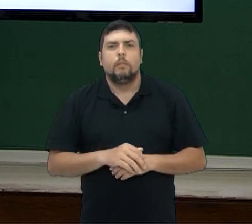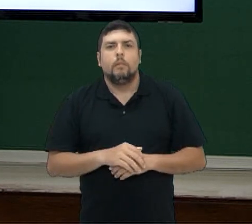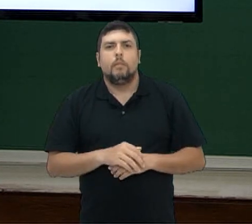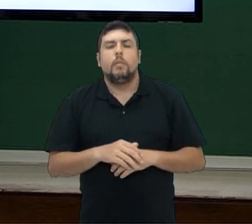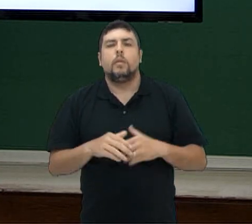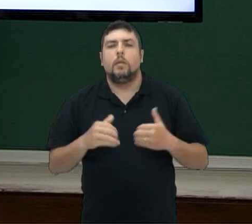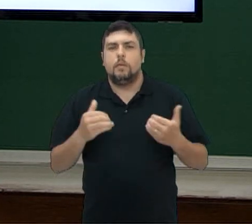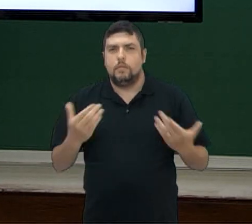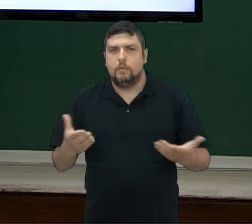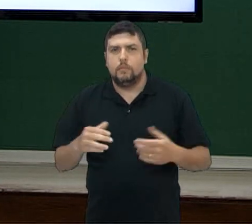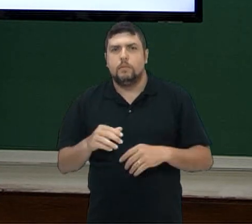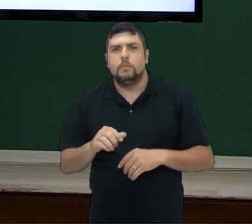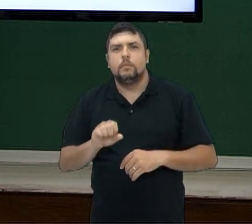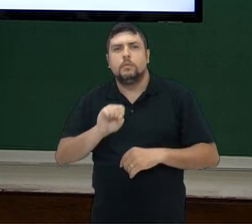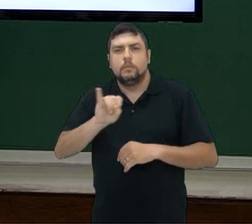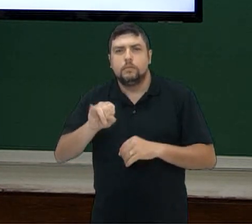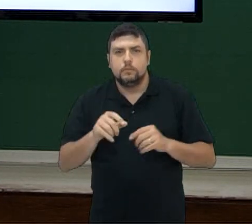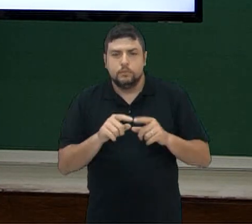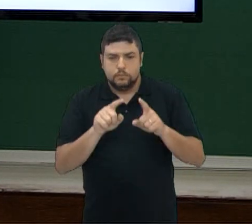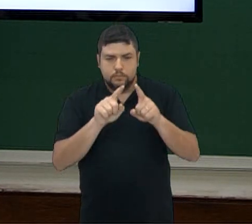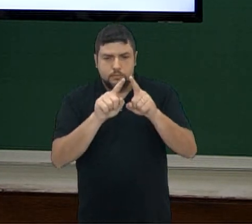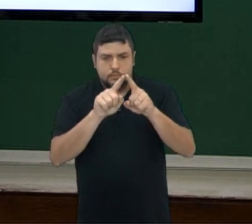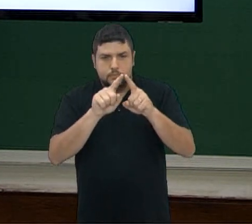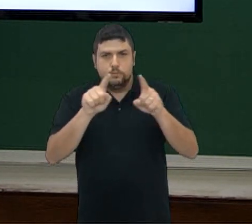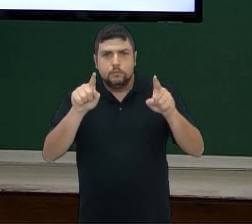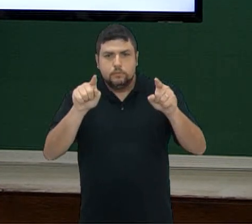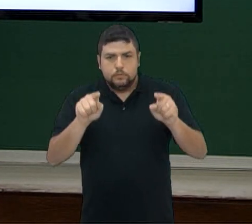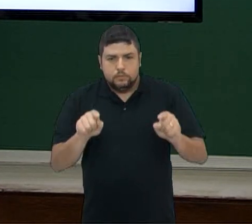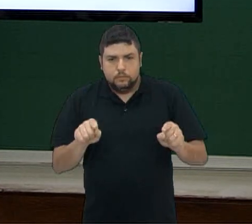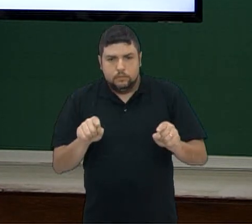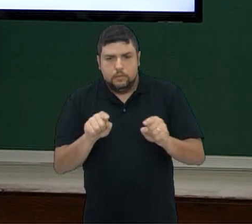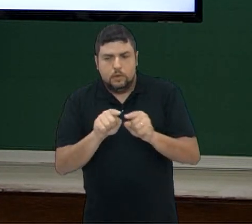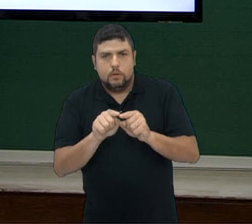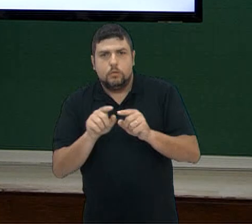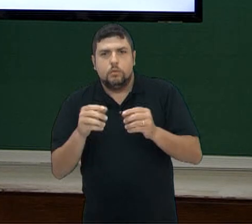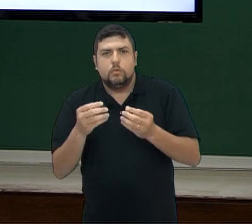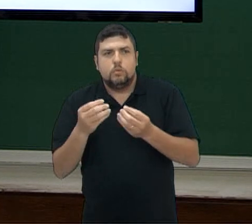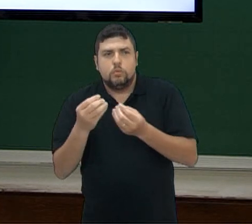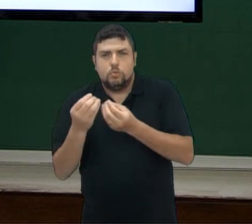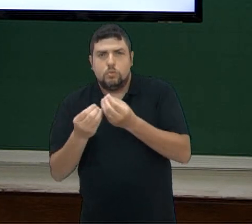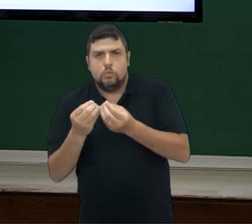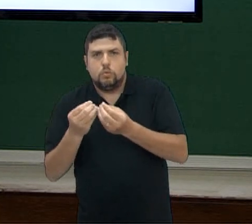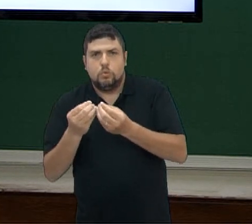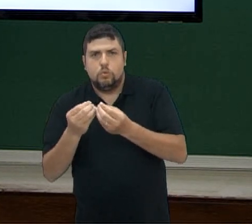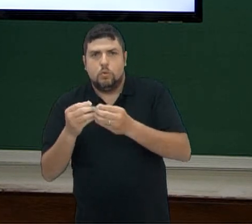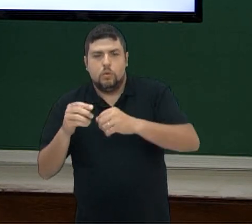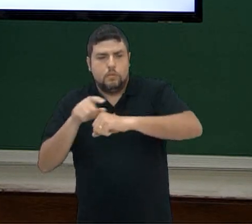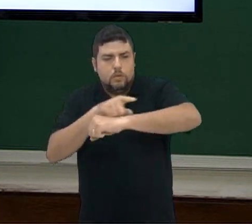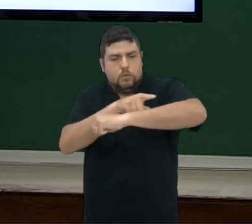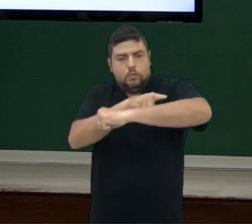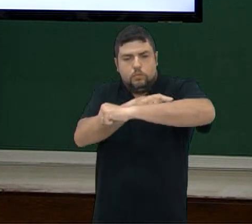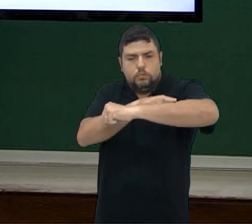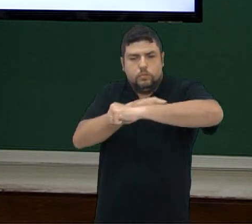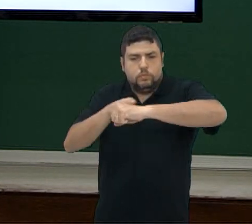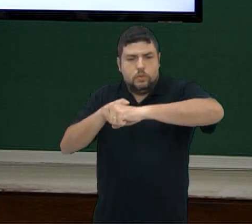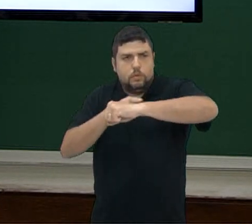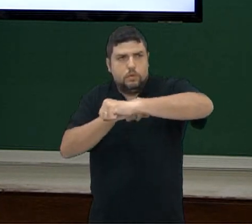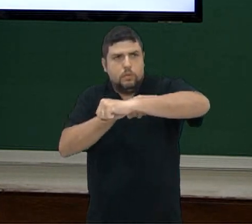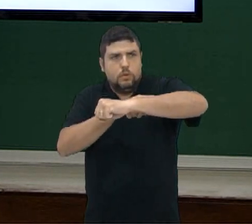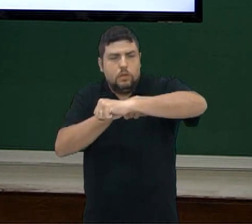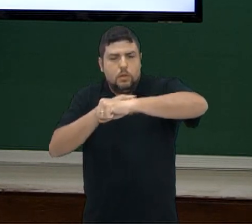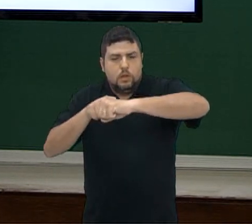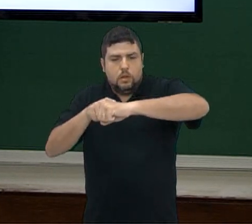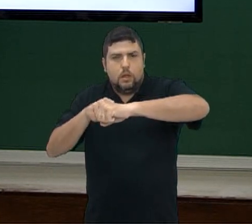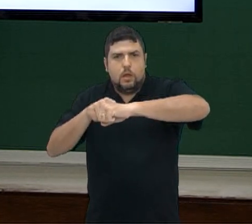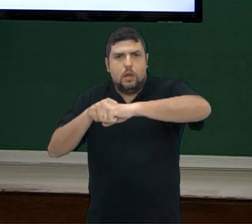se eu reduzir isso aqui pela metade, então, seu raio desse desenho vale 4 centímetros, aqui vale